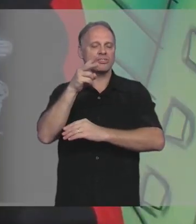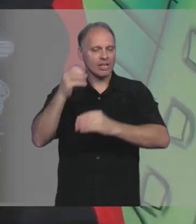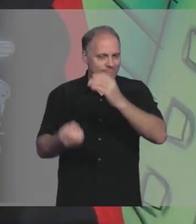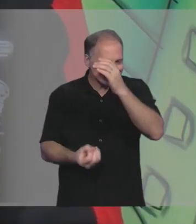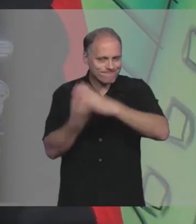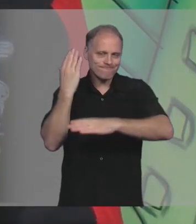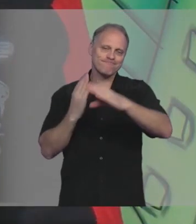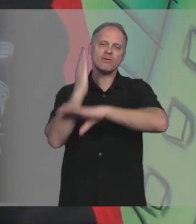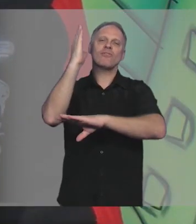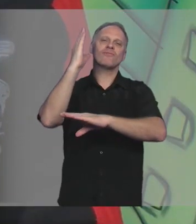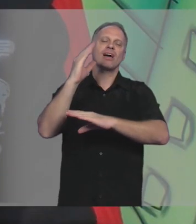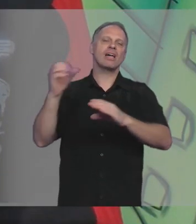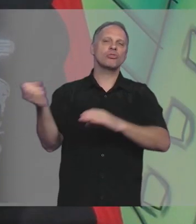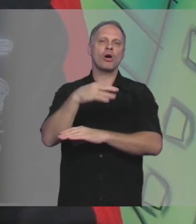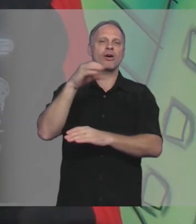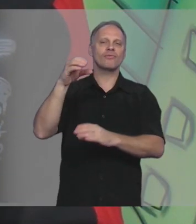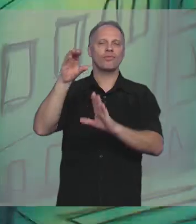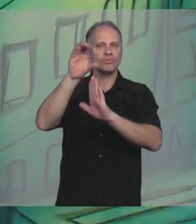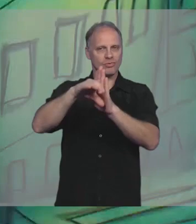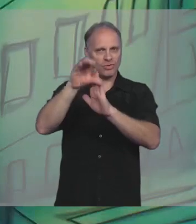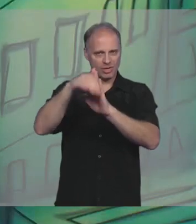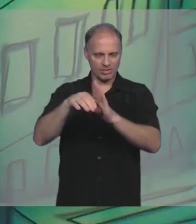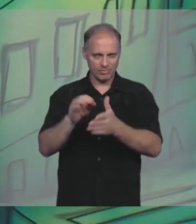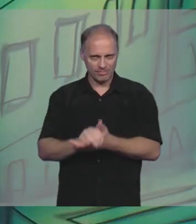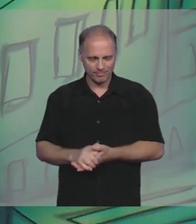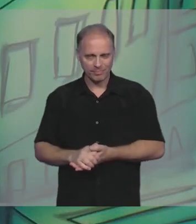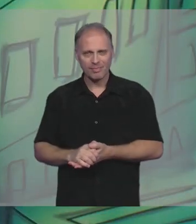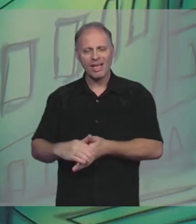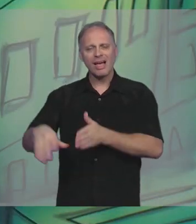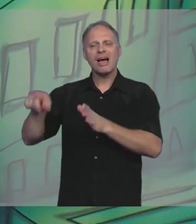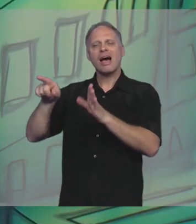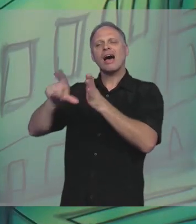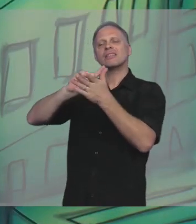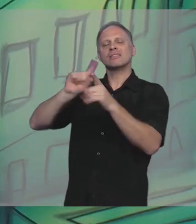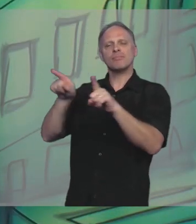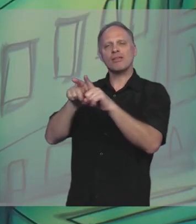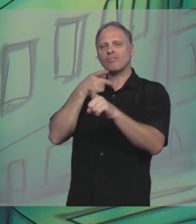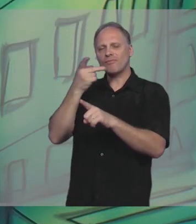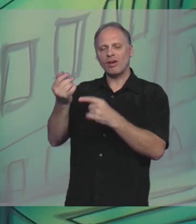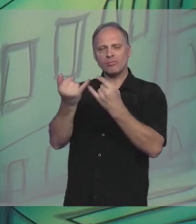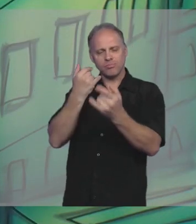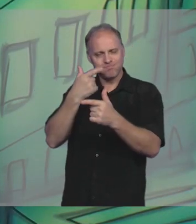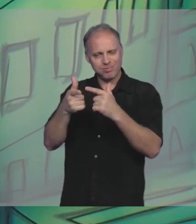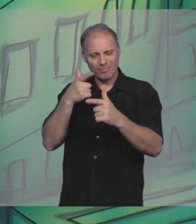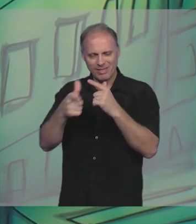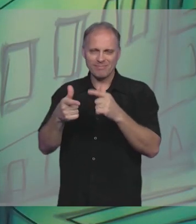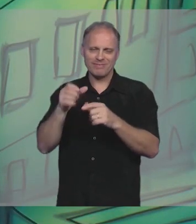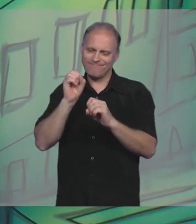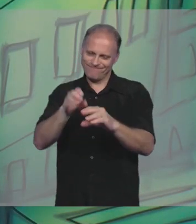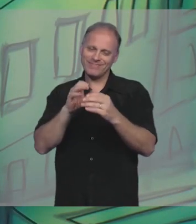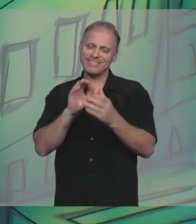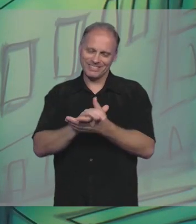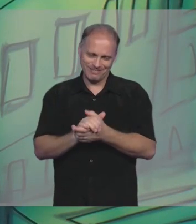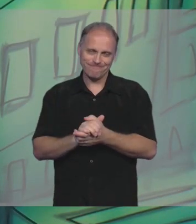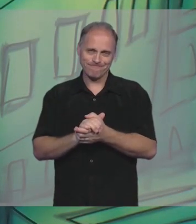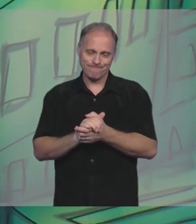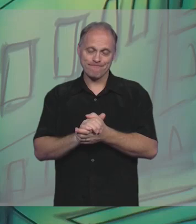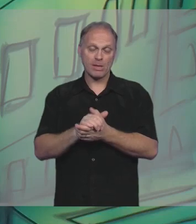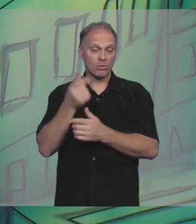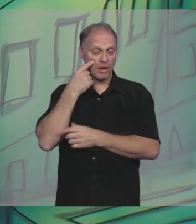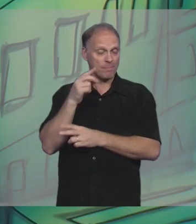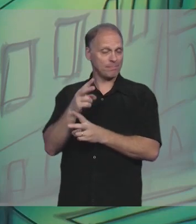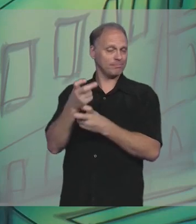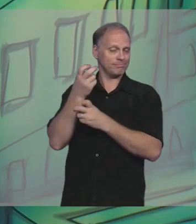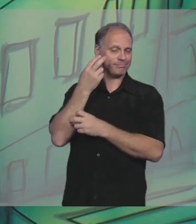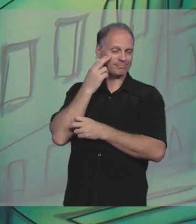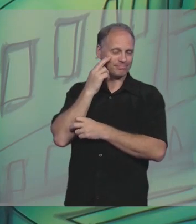nova BNCC. Professor, antes o senhor comentou, né, sobre precarização, né, do ensino. Quer dizer, a leitura que eu